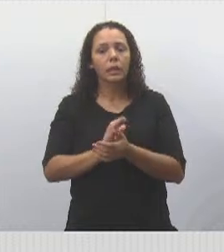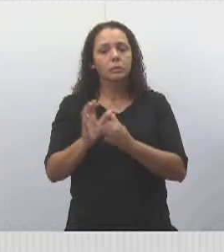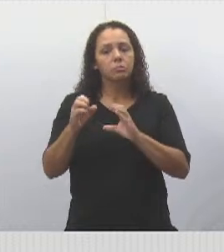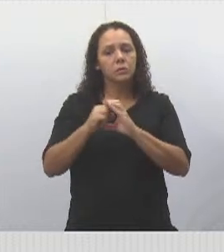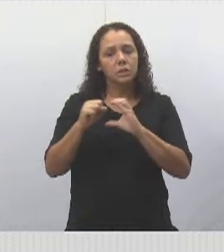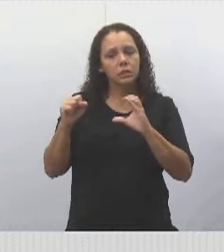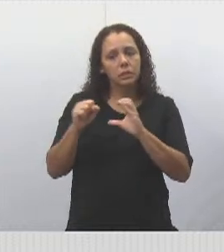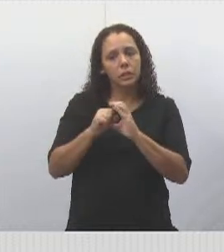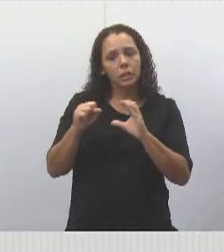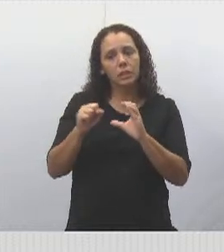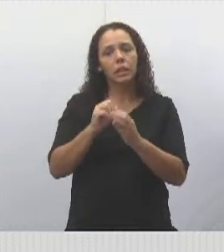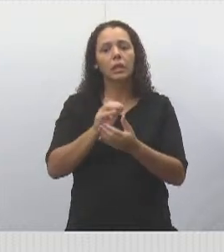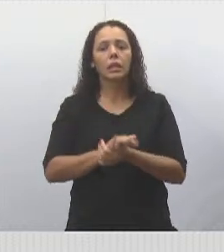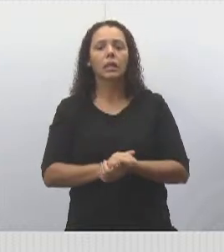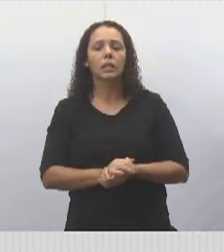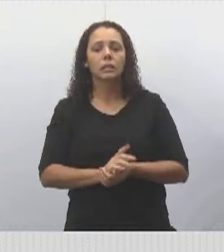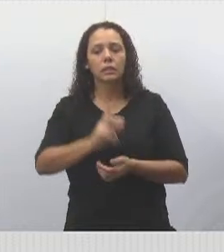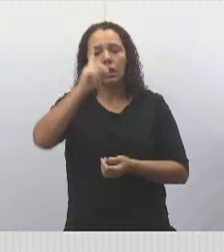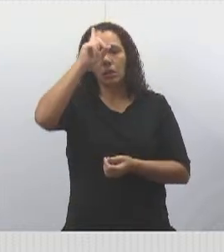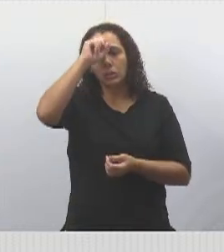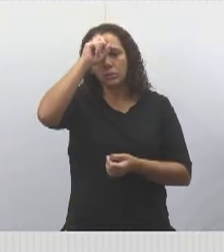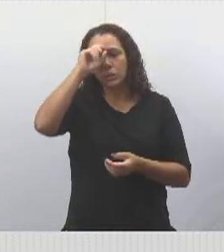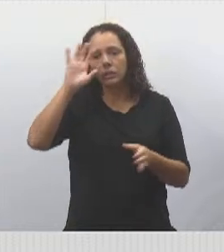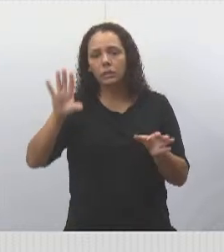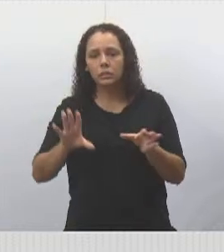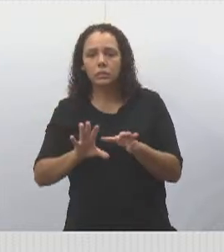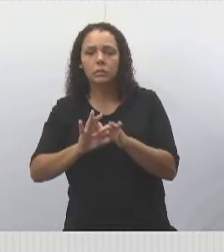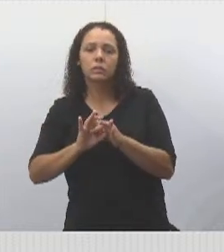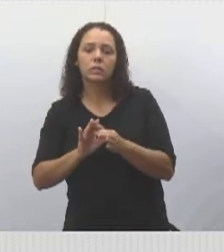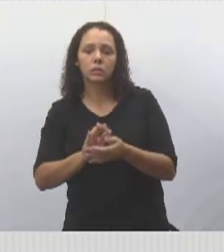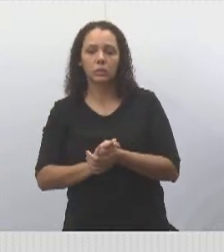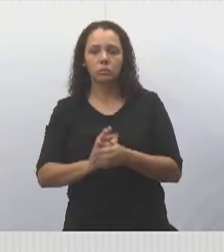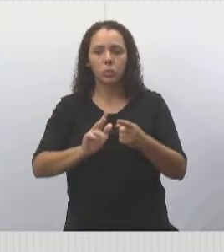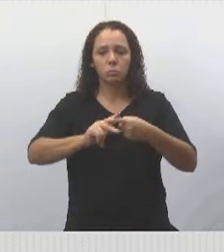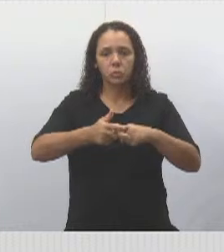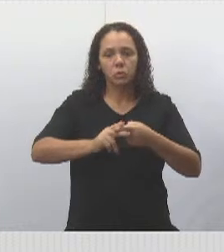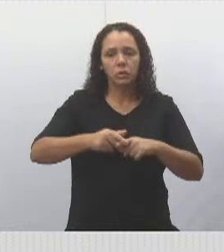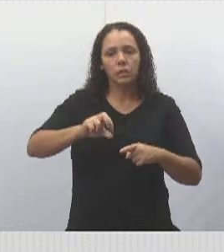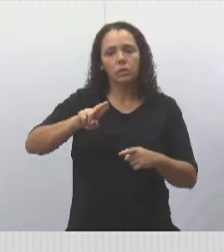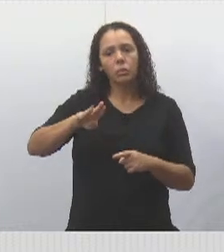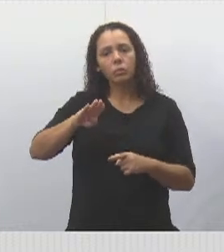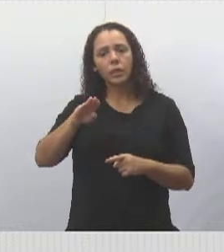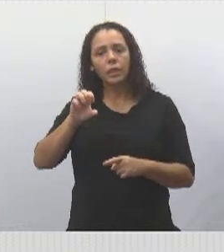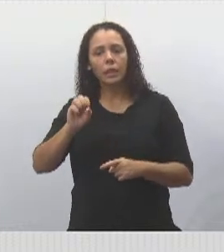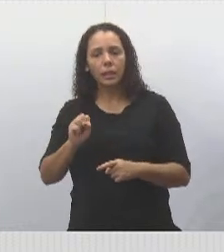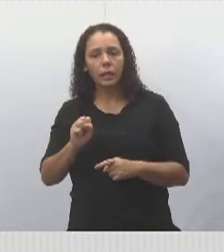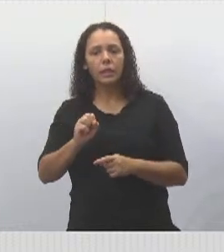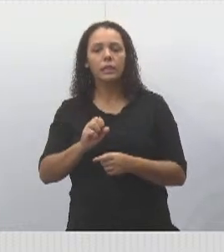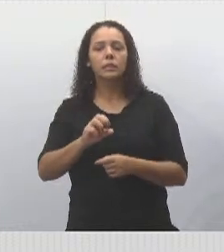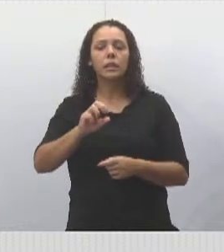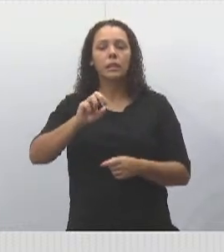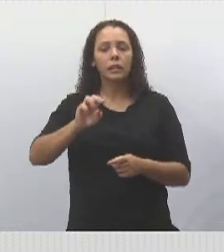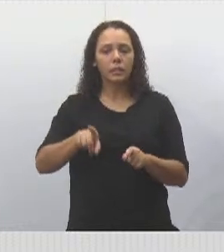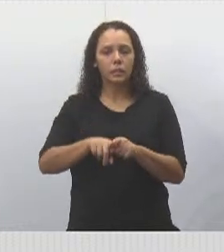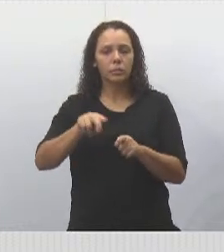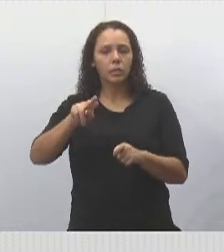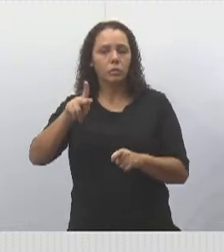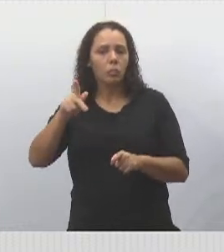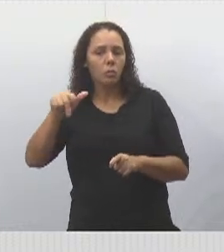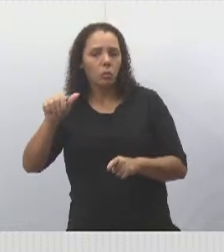os convênios com hospitais e associações municipais, a manutenção da UBS Central e da UPA Dr. Telmo, a